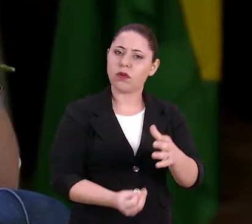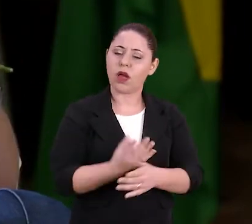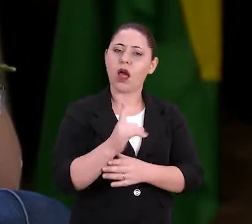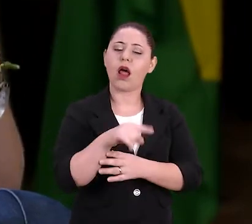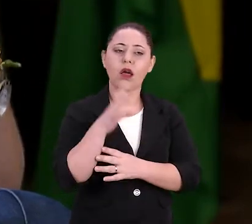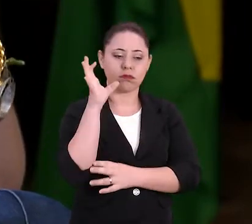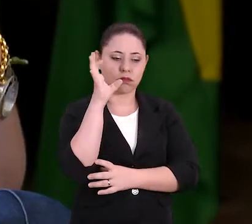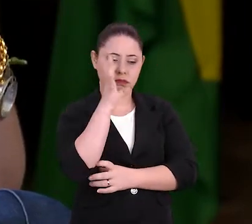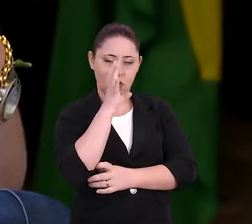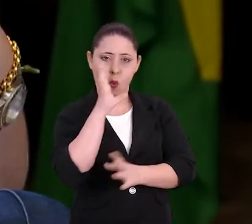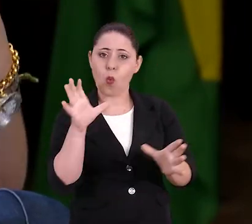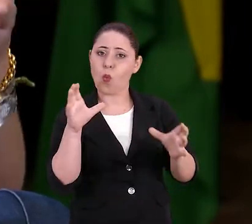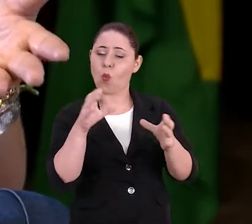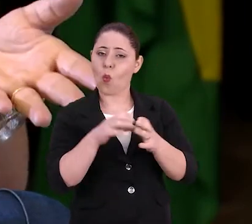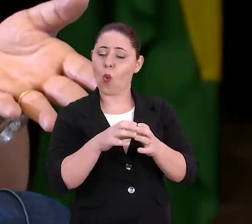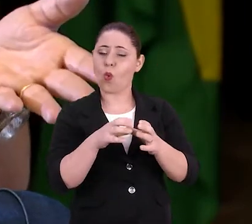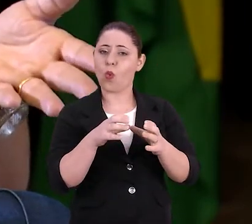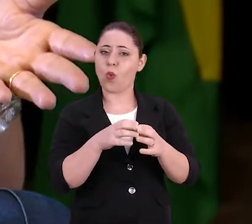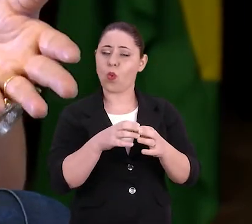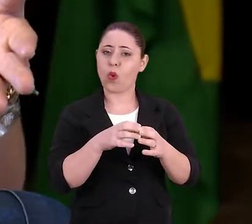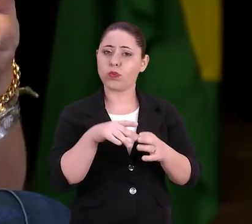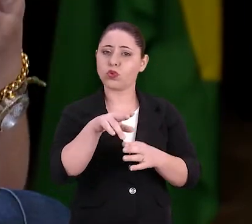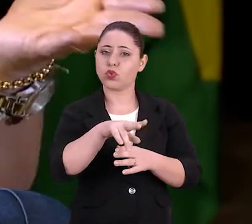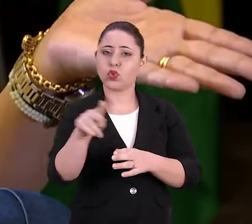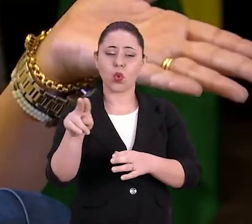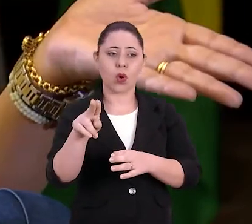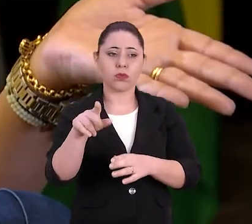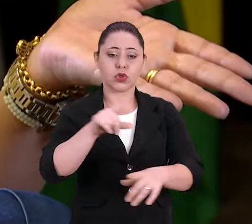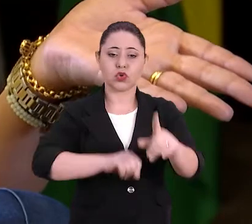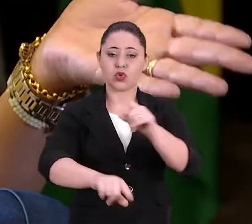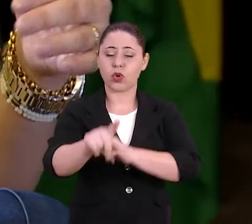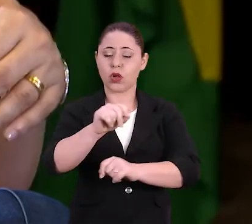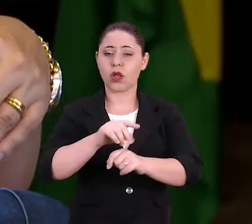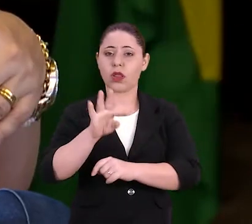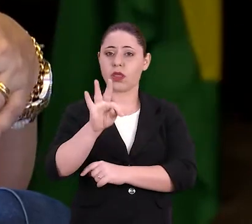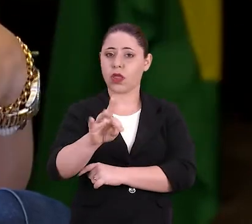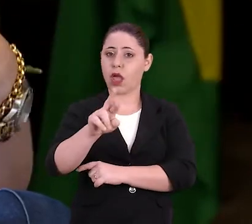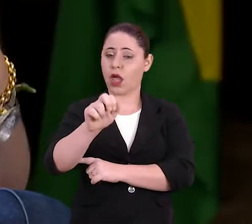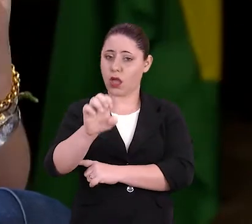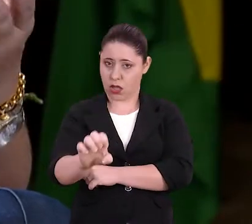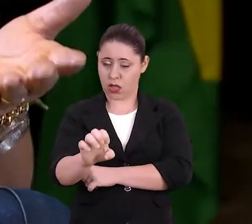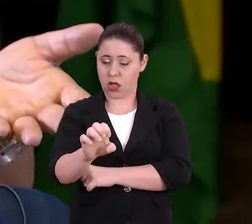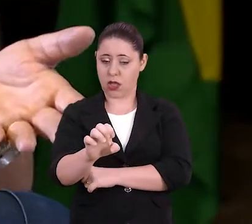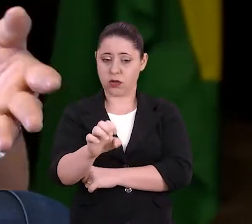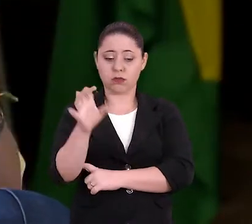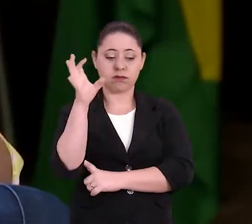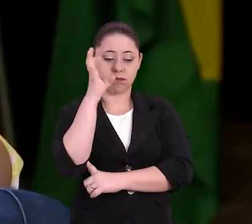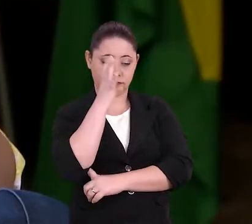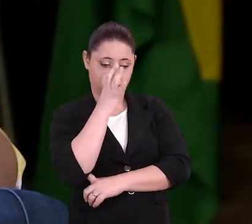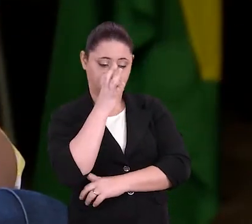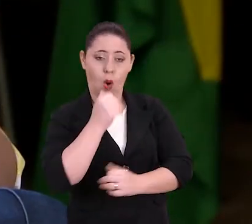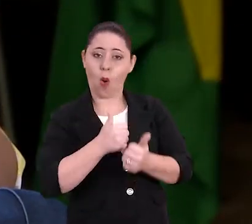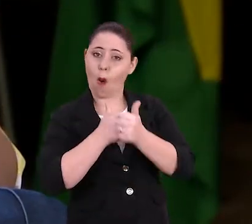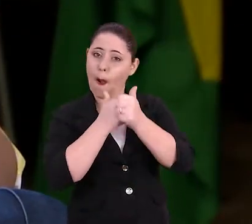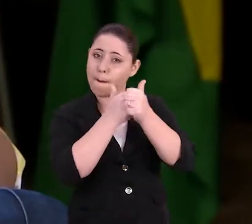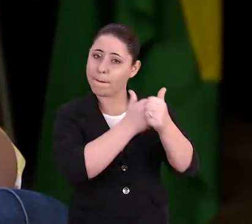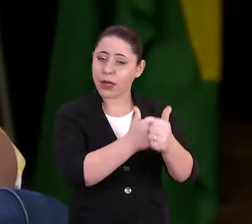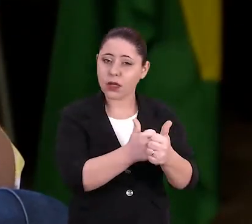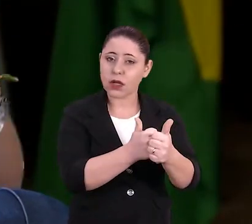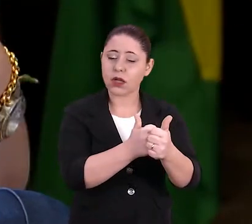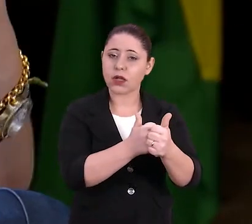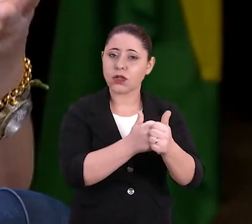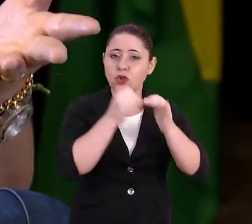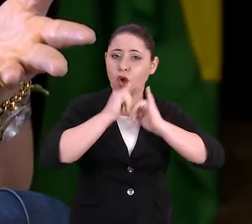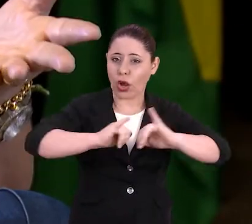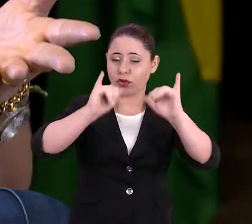mídias ela é acompanhada por uma comissão, né, nomeada pelo presidente do TRE para acompanhar, e